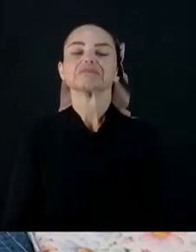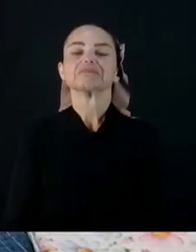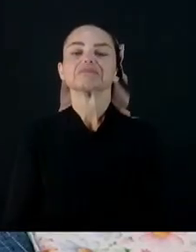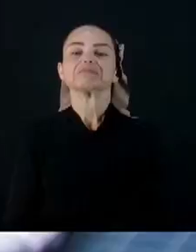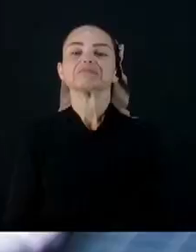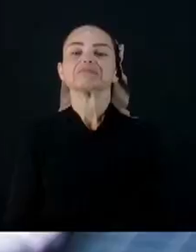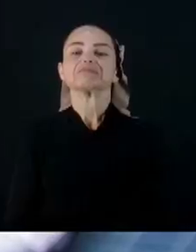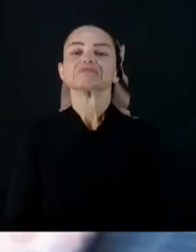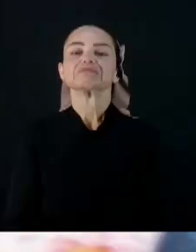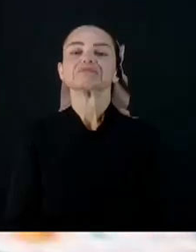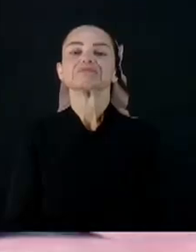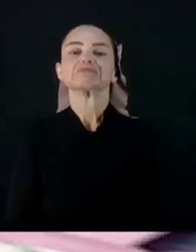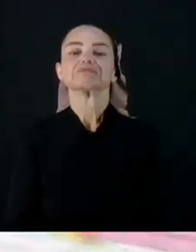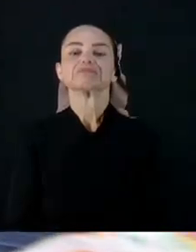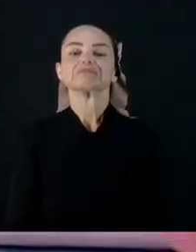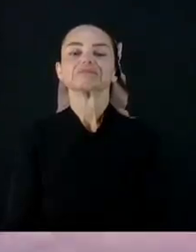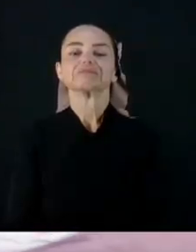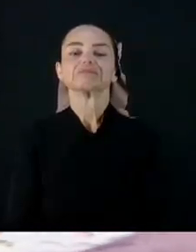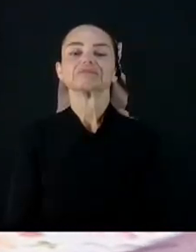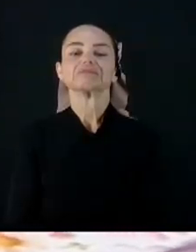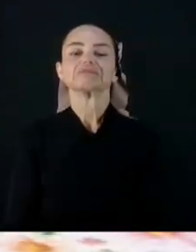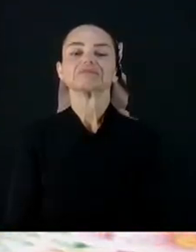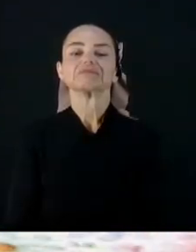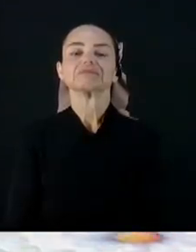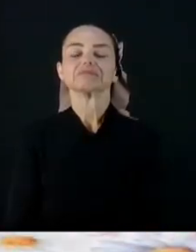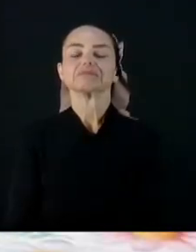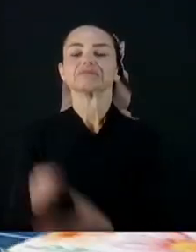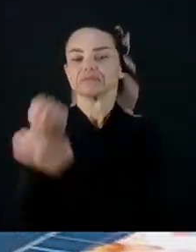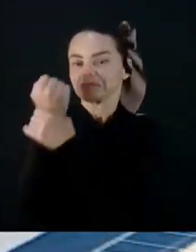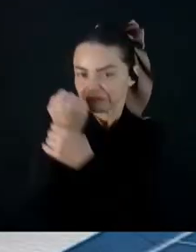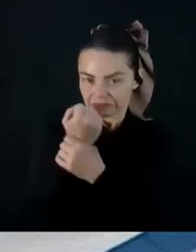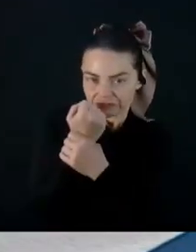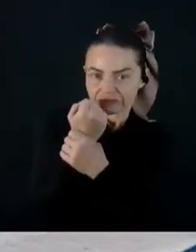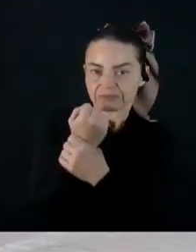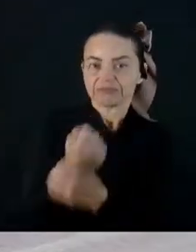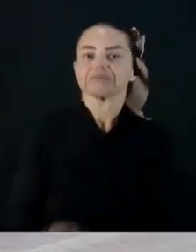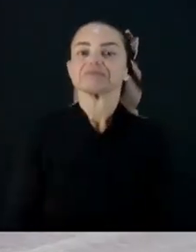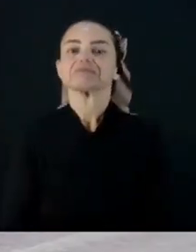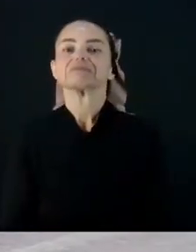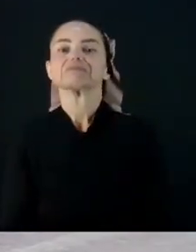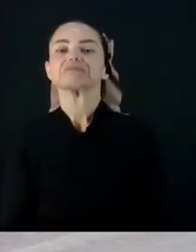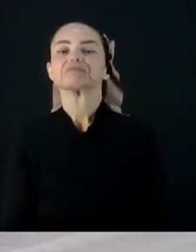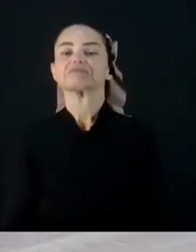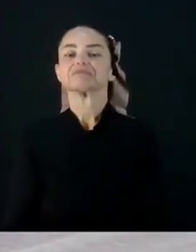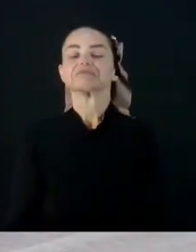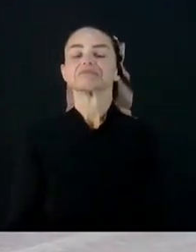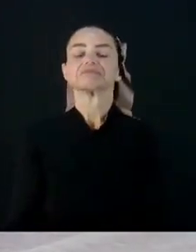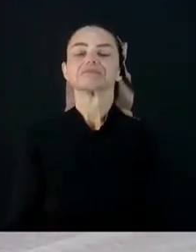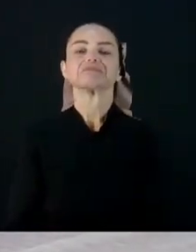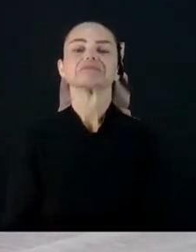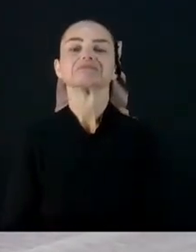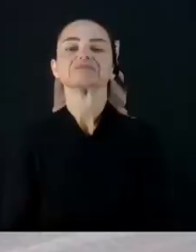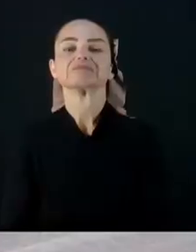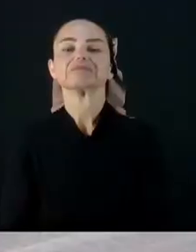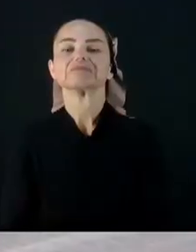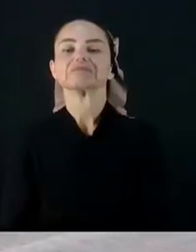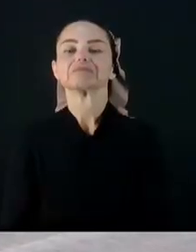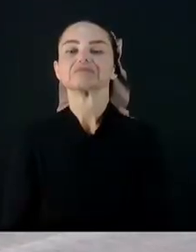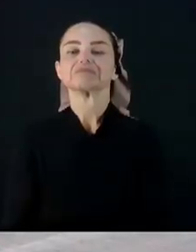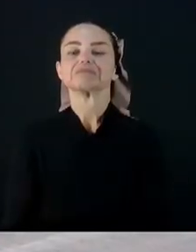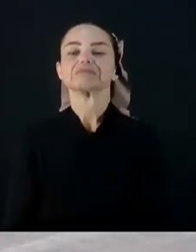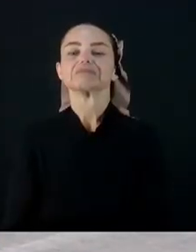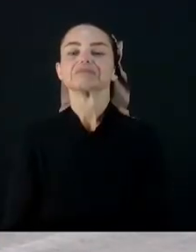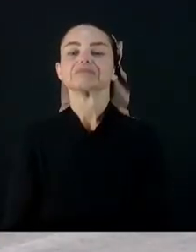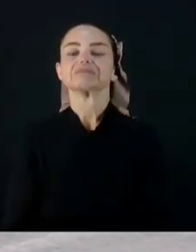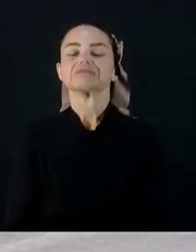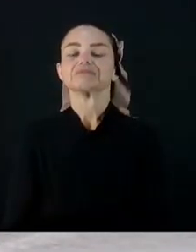de segurança na beiradinha aqui para facilitar a gente colocar na pecinha lá. Uhum. Dou